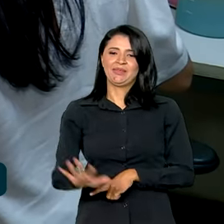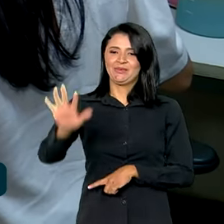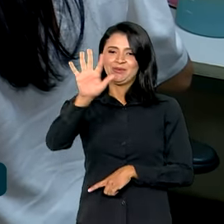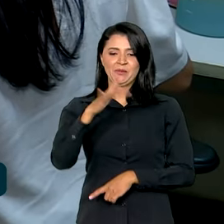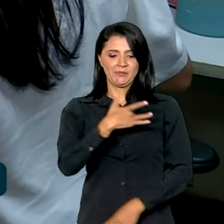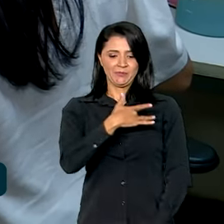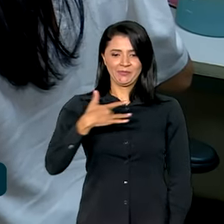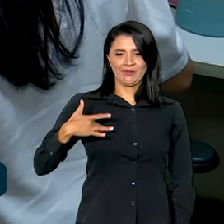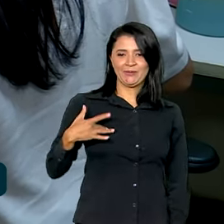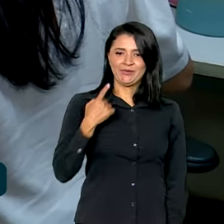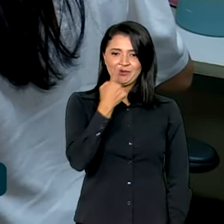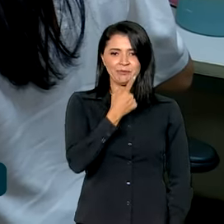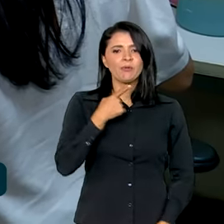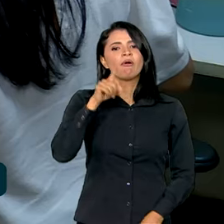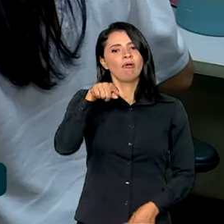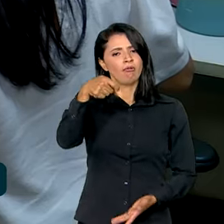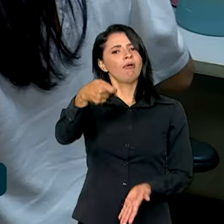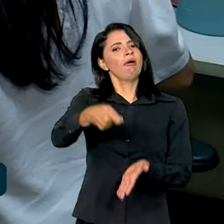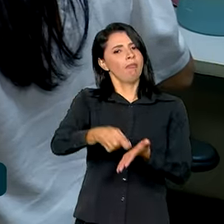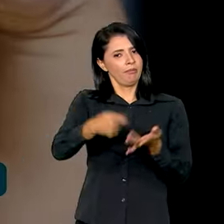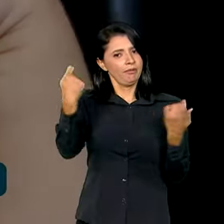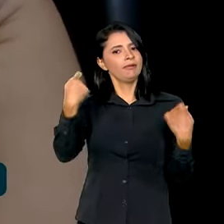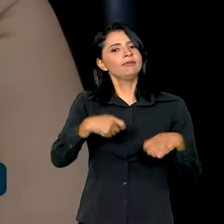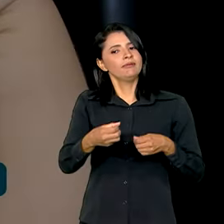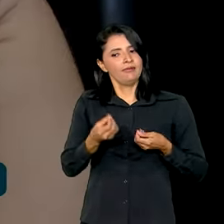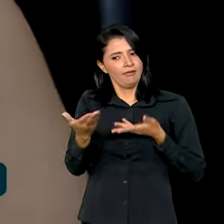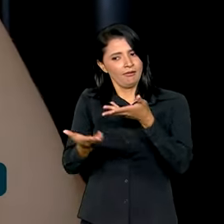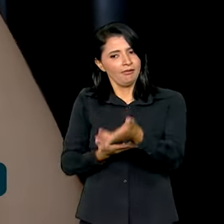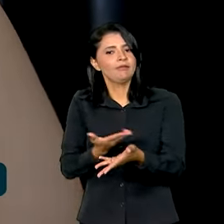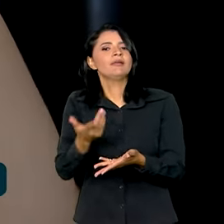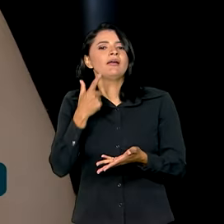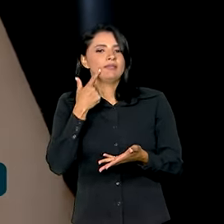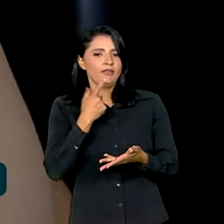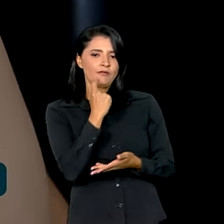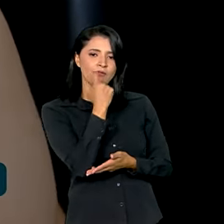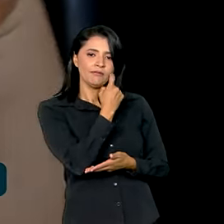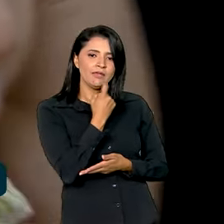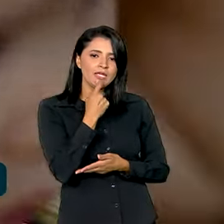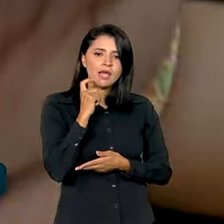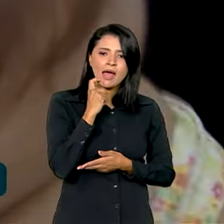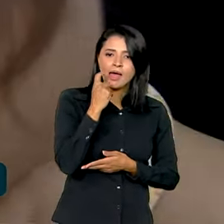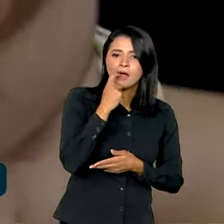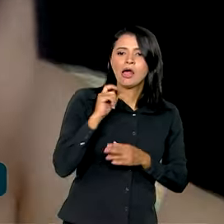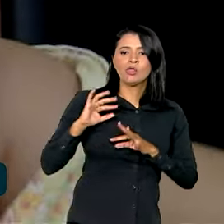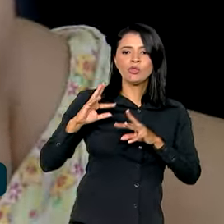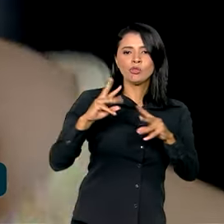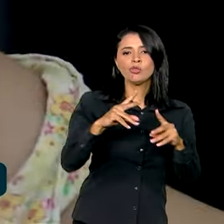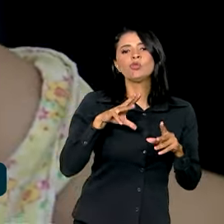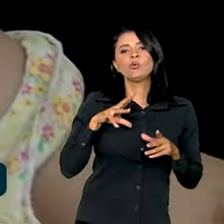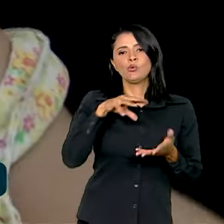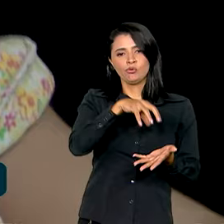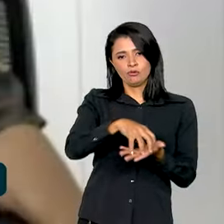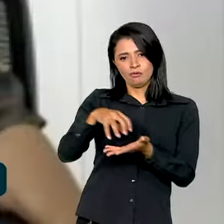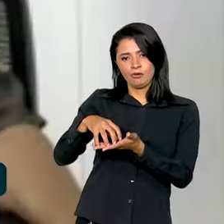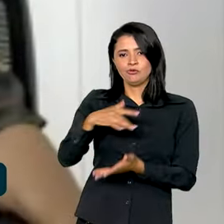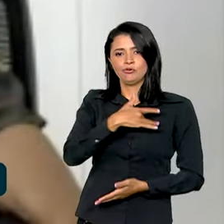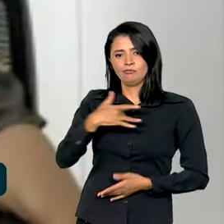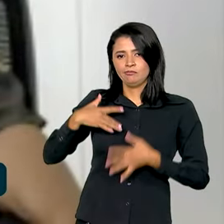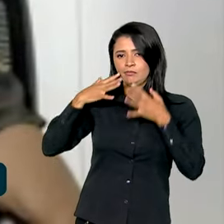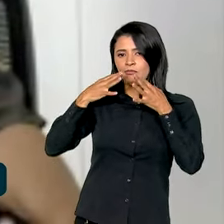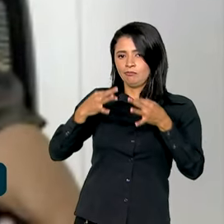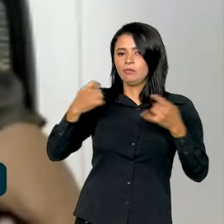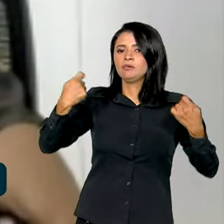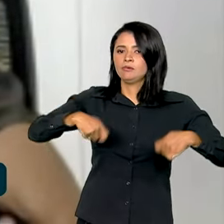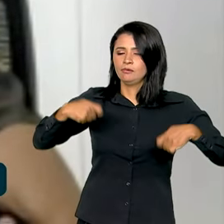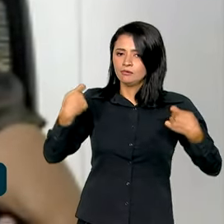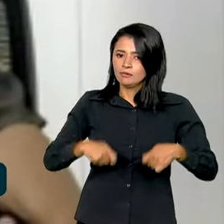Bucal, que torna obrigatória a oferta de serviços odontológicos em todas as redes de atenção à saúde. A gente